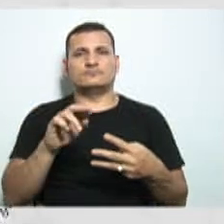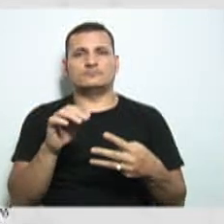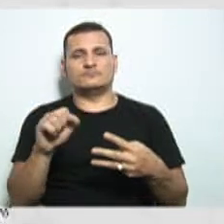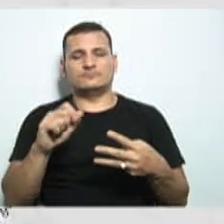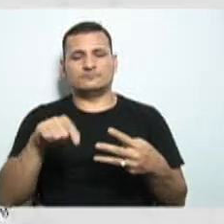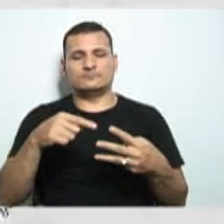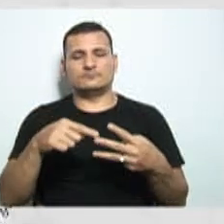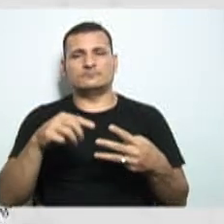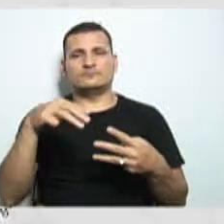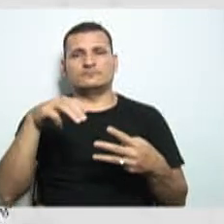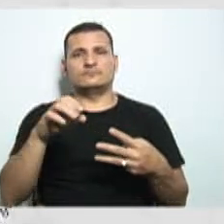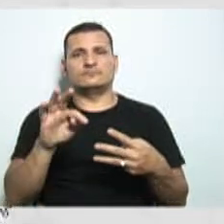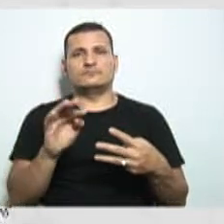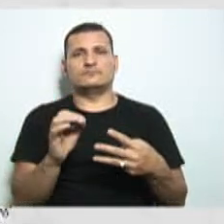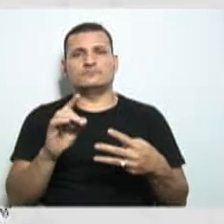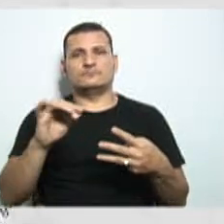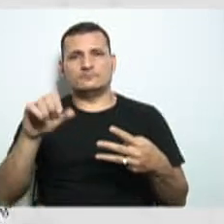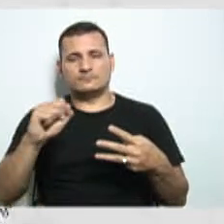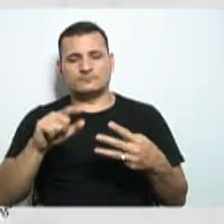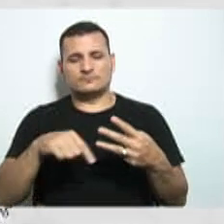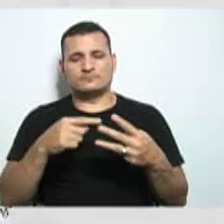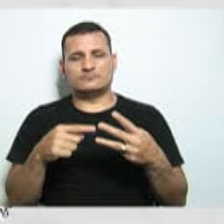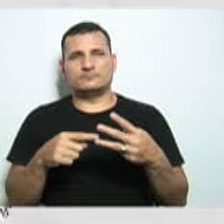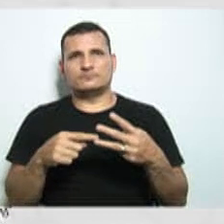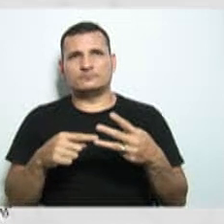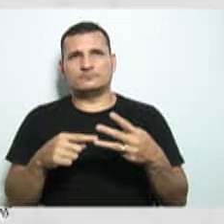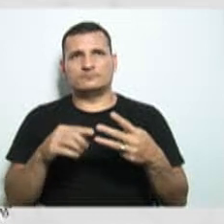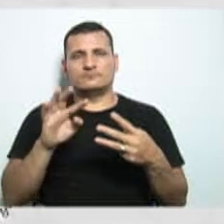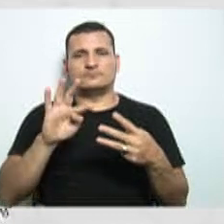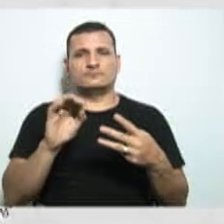métodos de mensuração de desempenho e também a